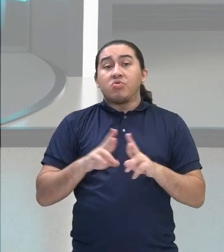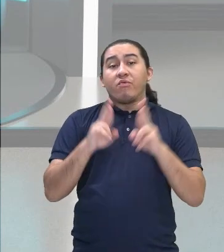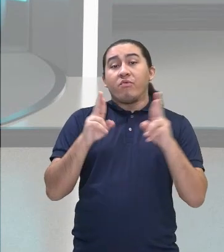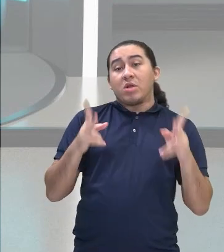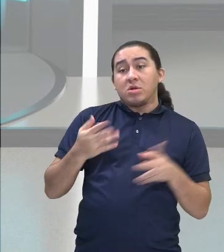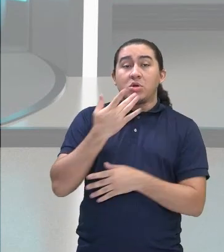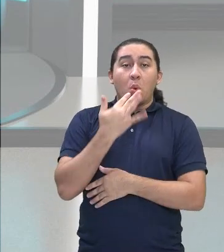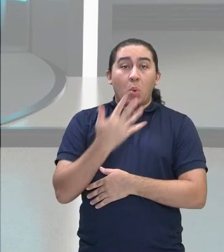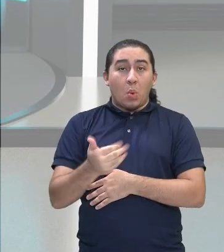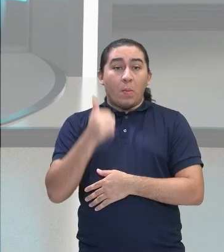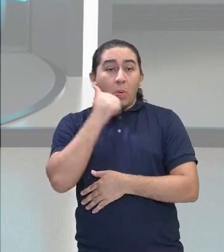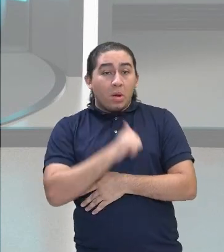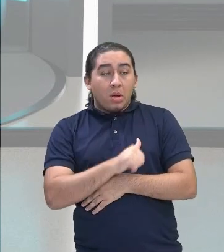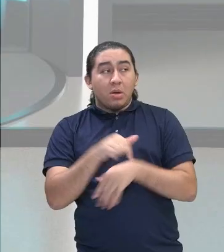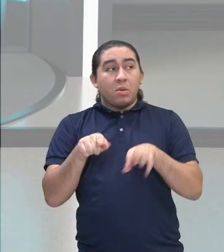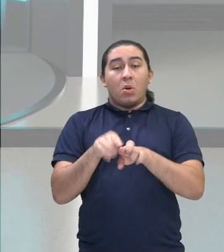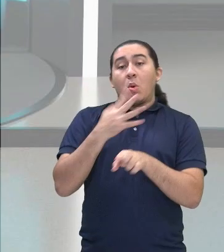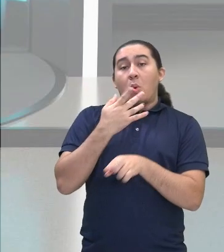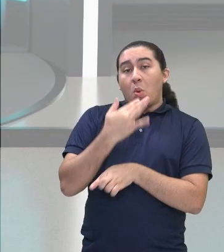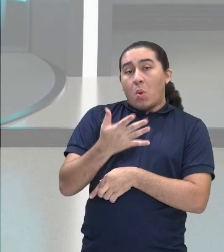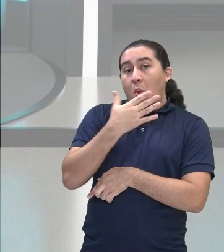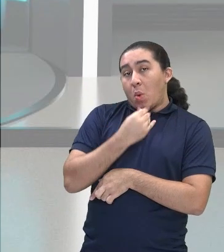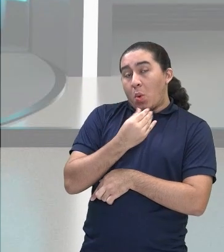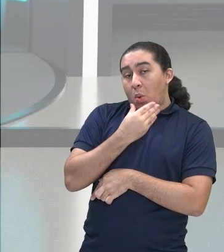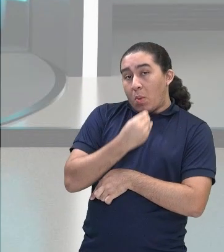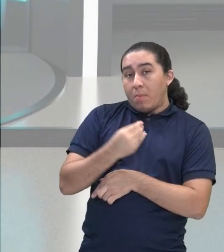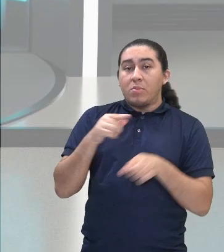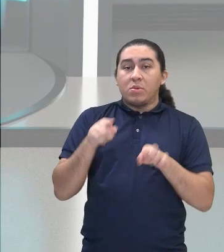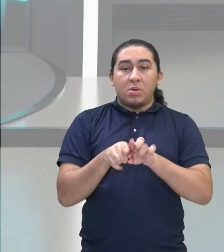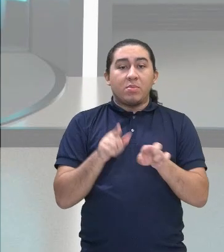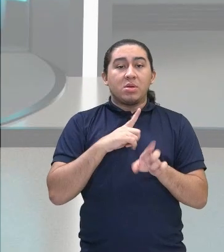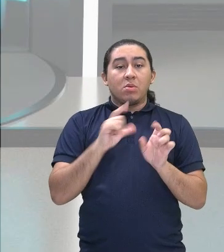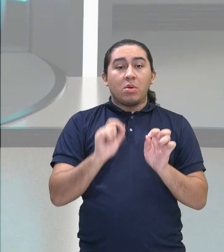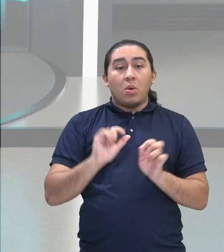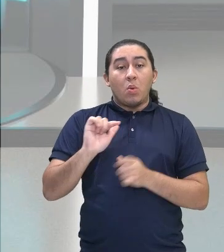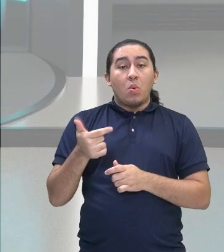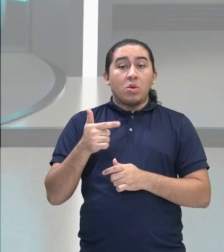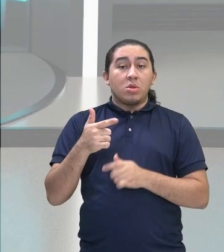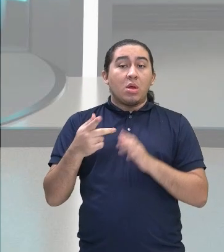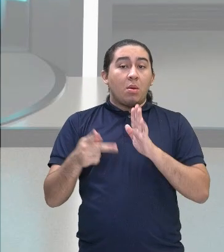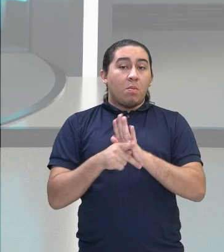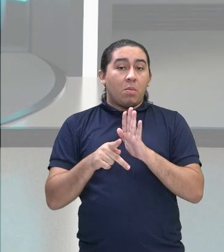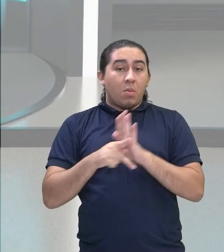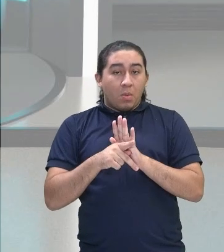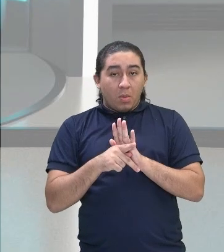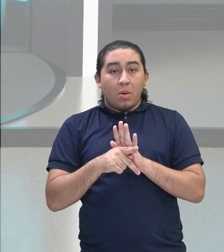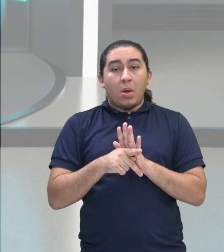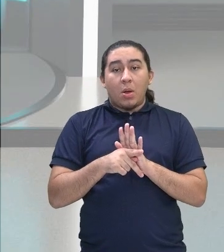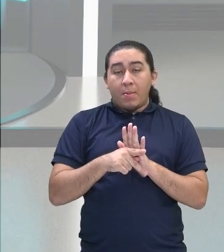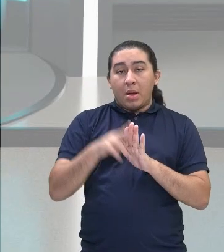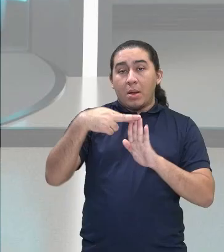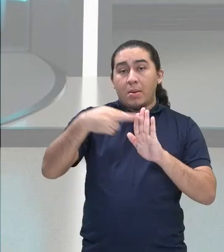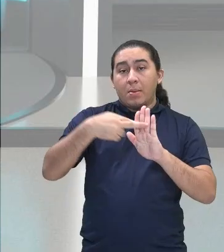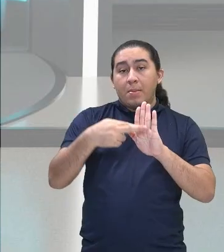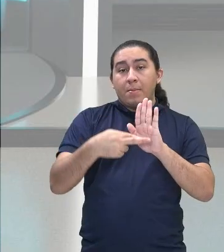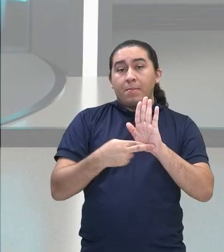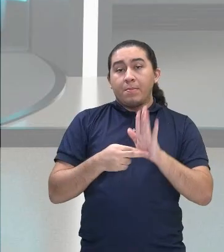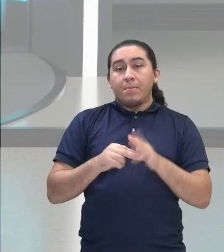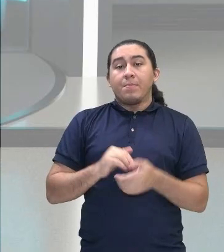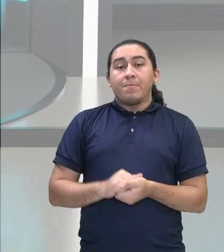mulher. E também existia a lei da frontalidade, que depois a gente vai mostrar para vocês. E lá atrás tem as